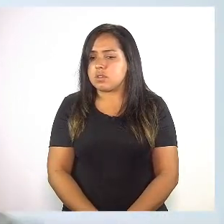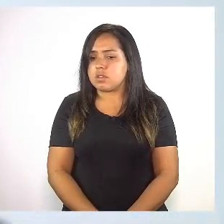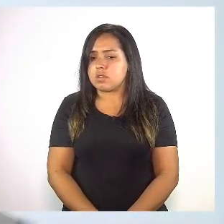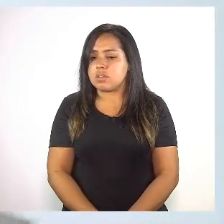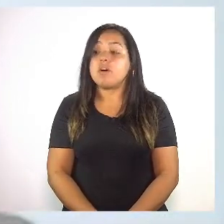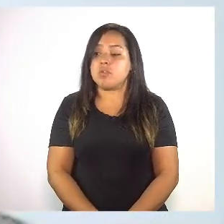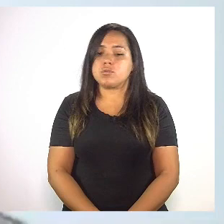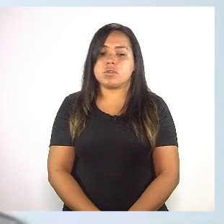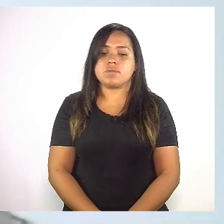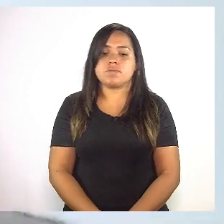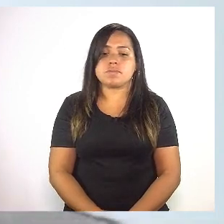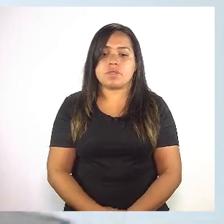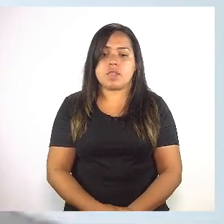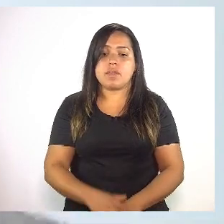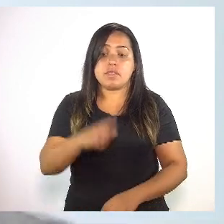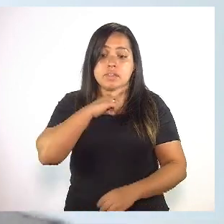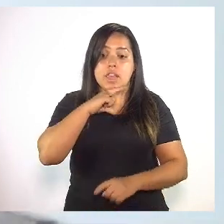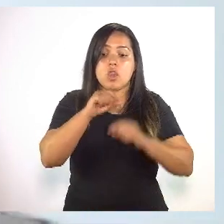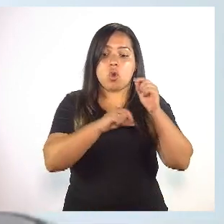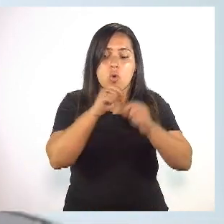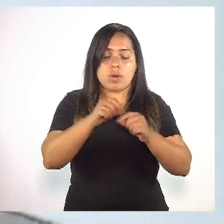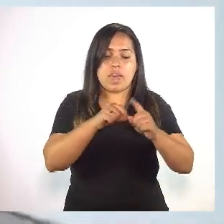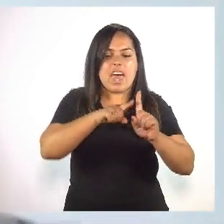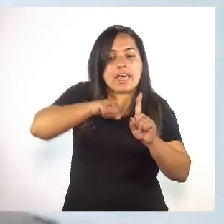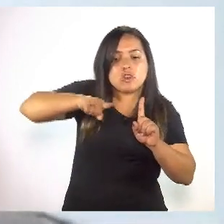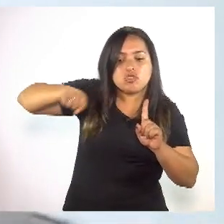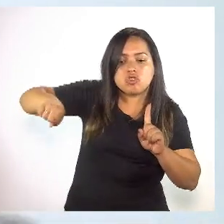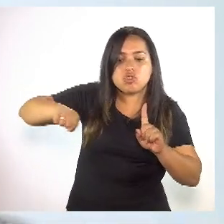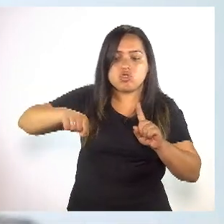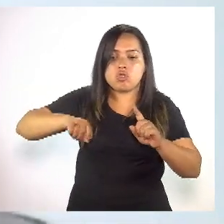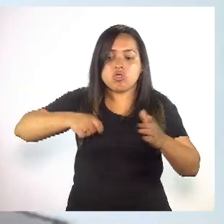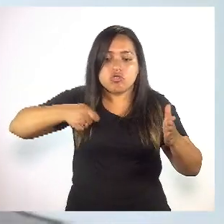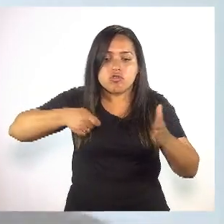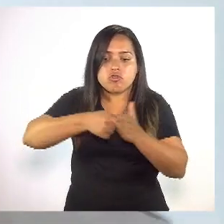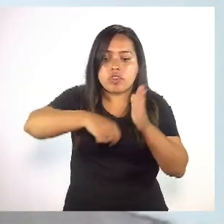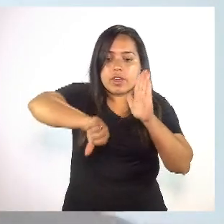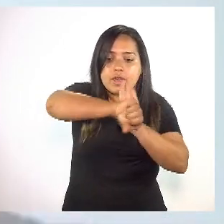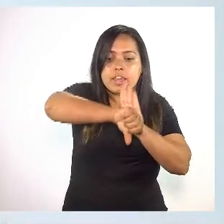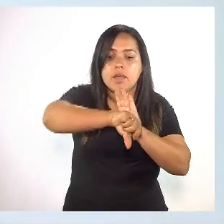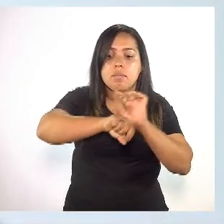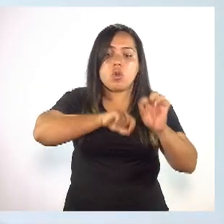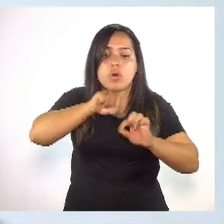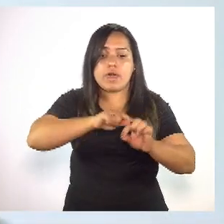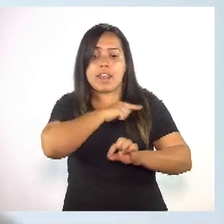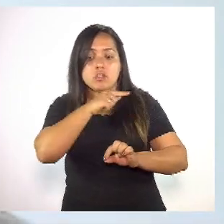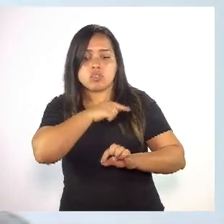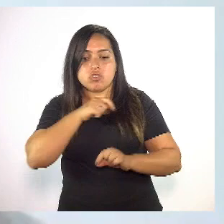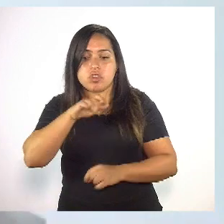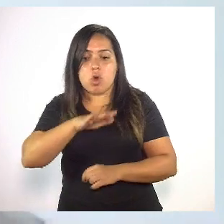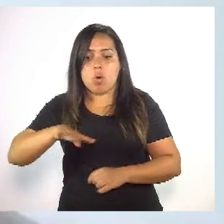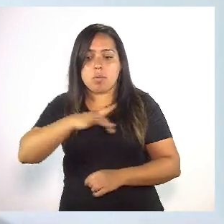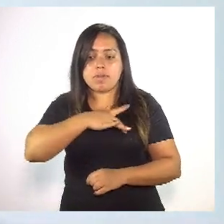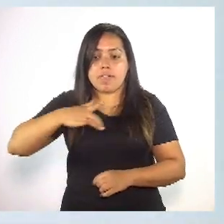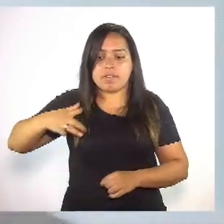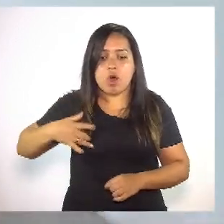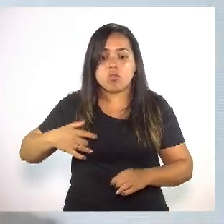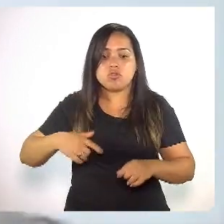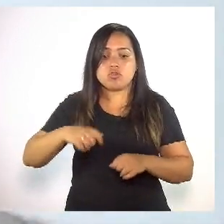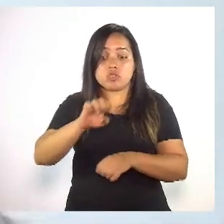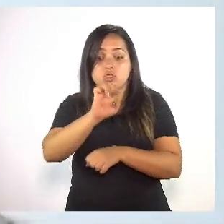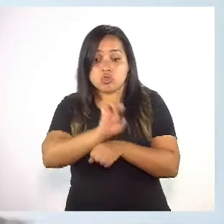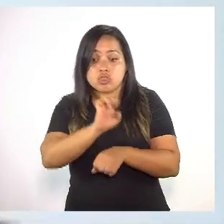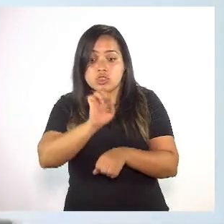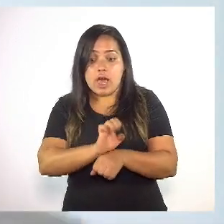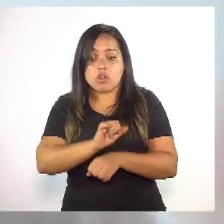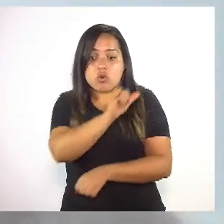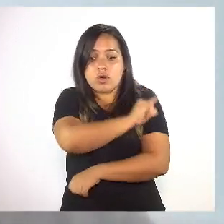a robustez dos indícios de crimes cometidos na gestão da saúde no Estado do Rio de Janeiro. Então, assim, difícil